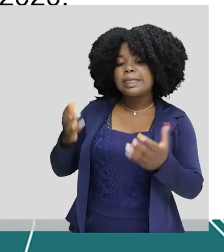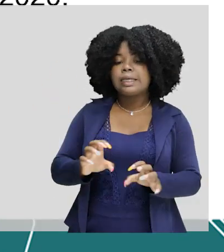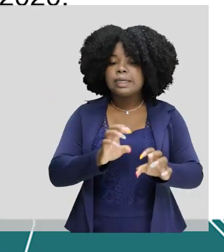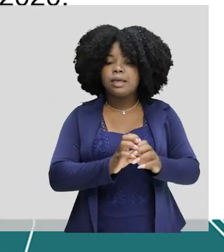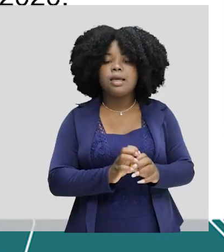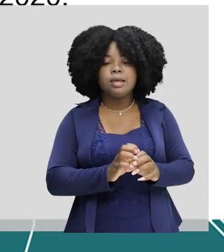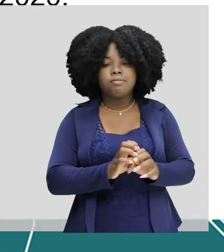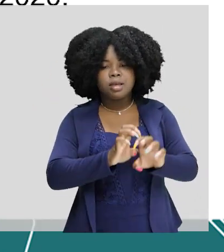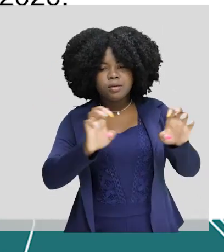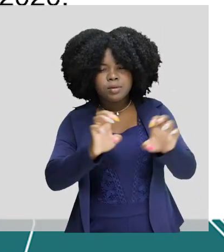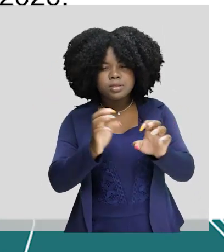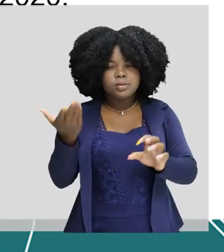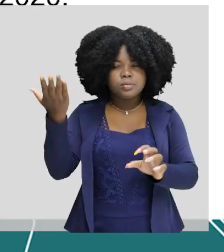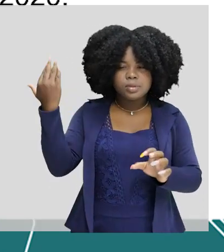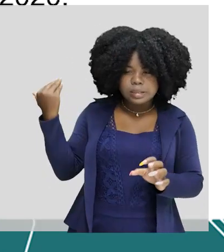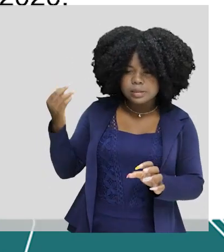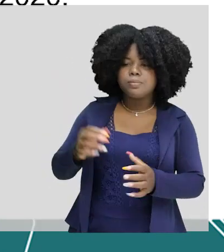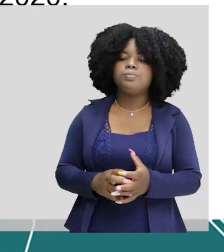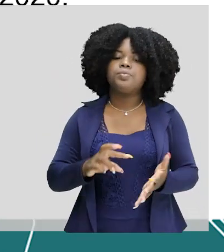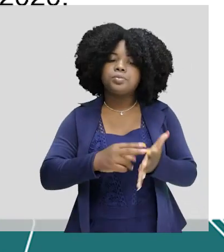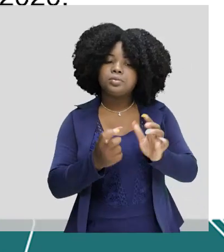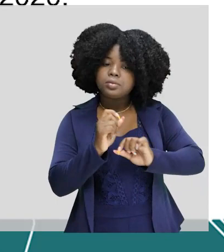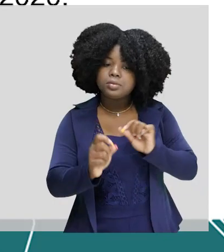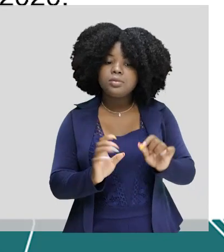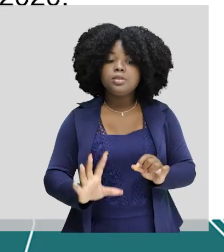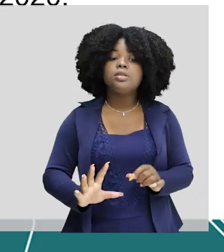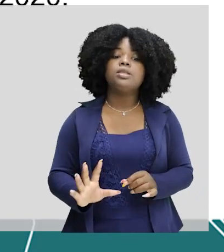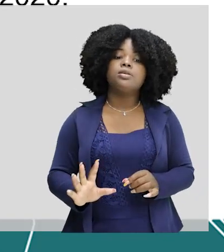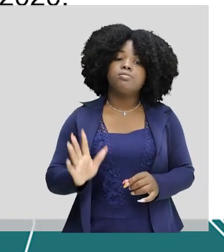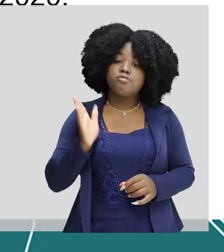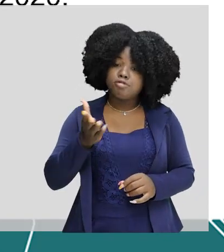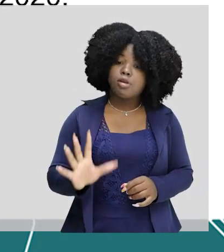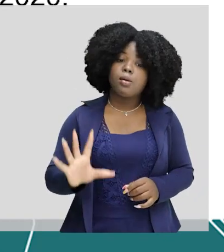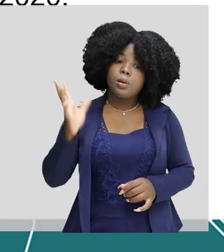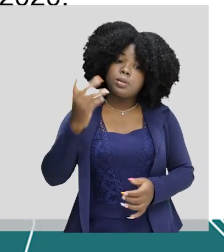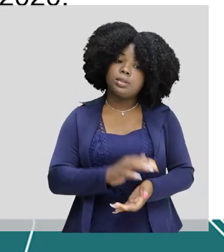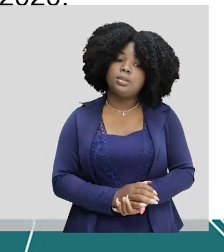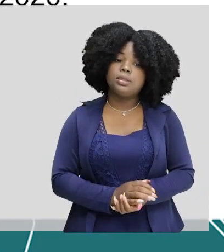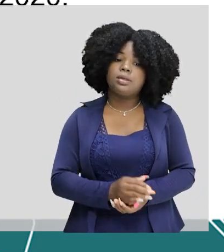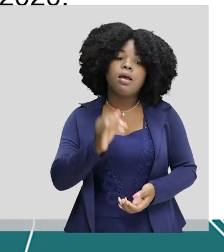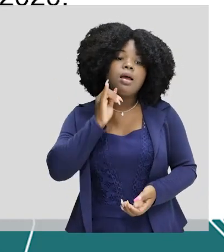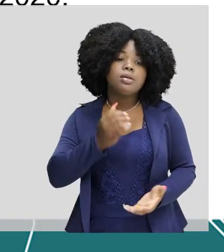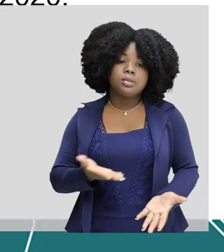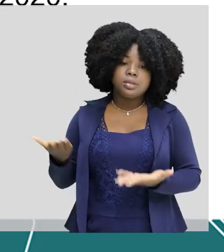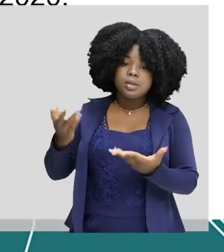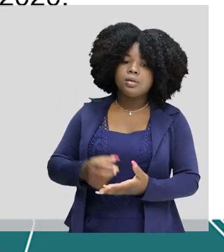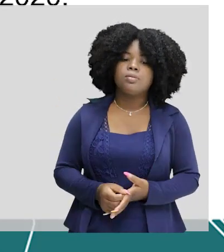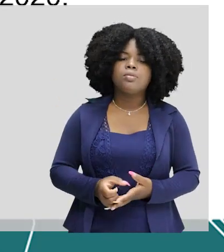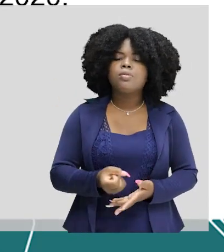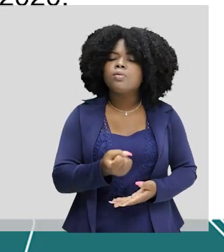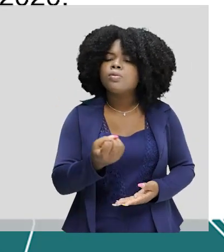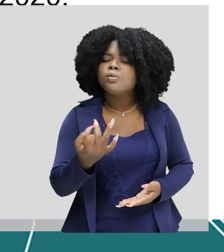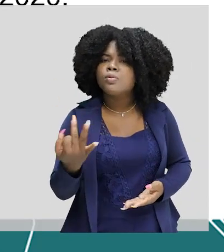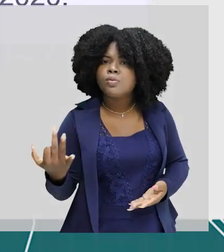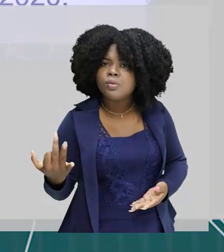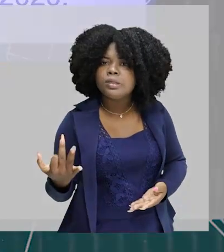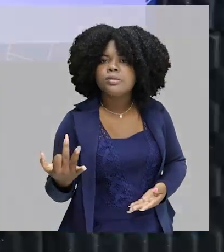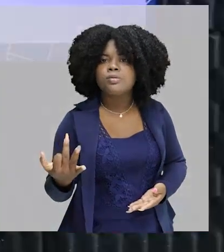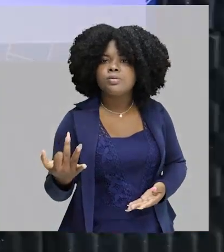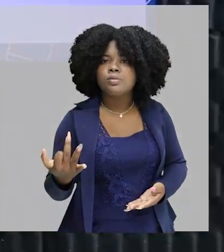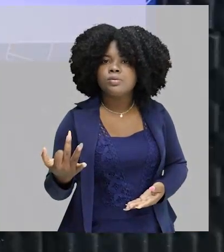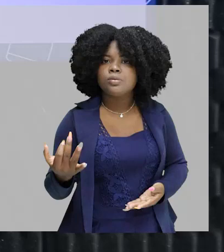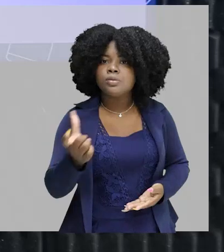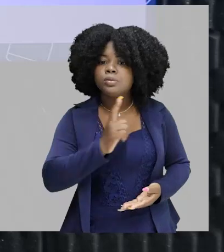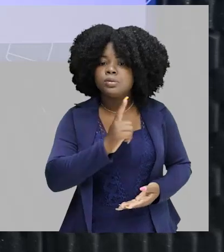é, coisas que já aconteceram. Por exemplo, ó, quanto gastamos em nossas despesas pessoais no